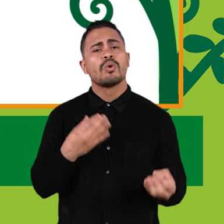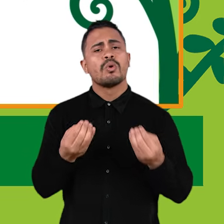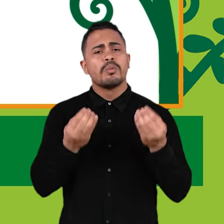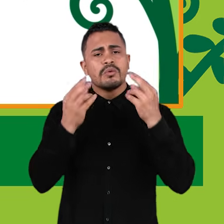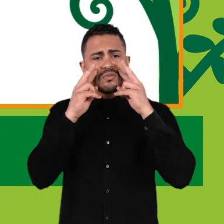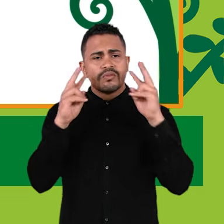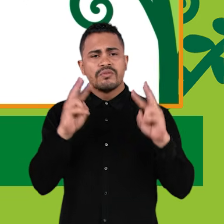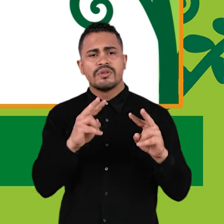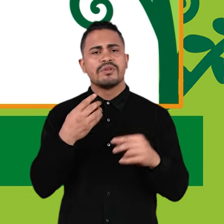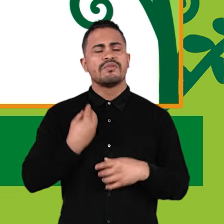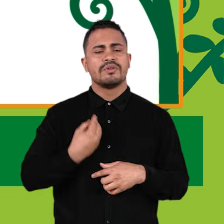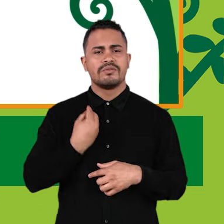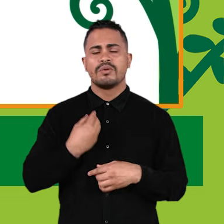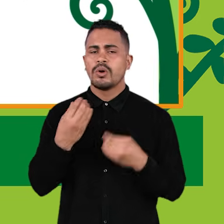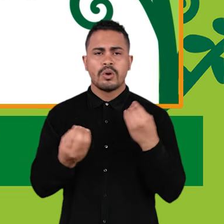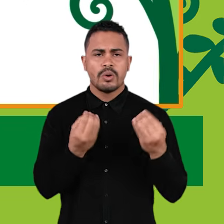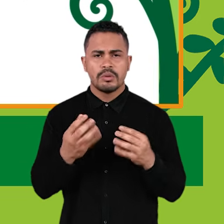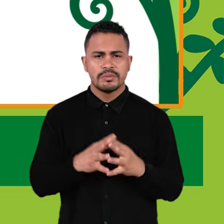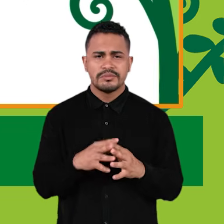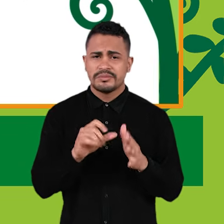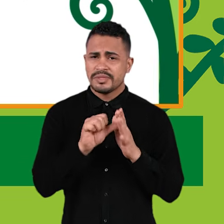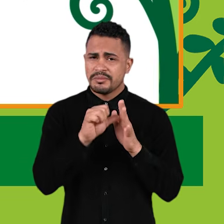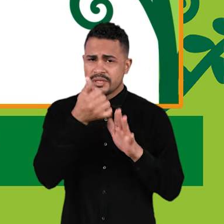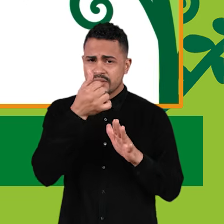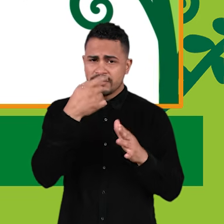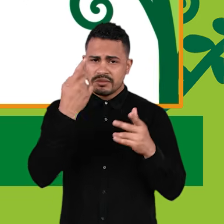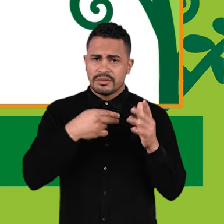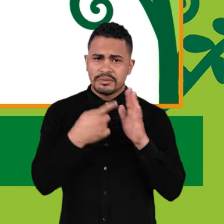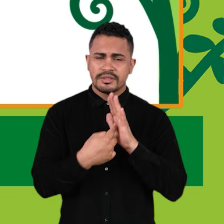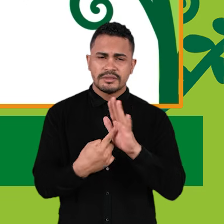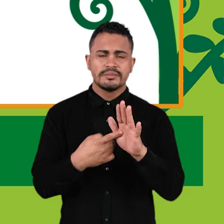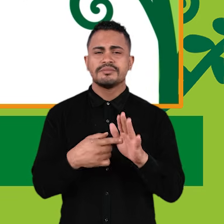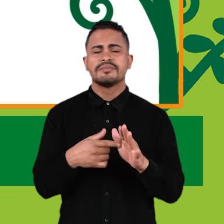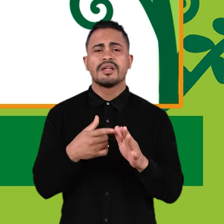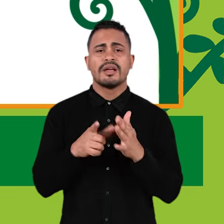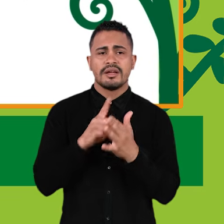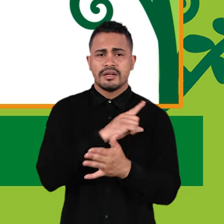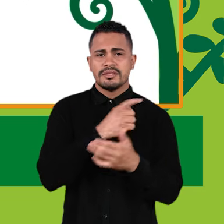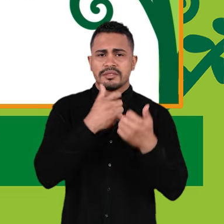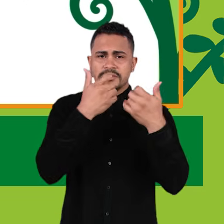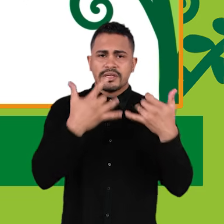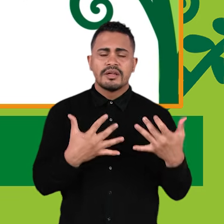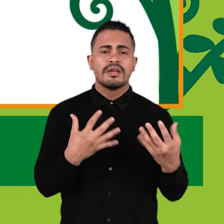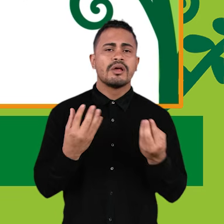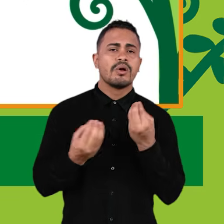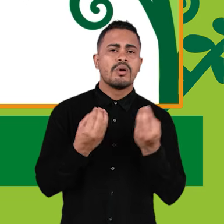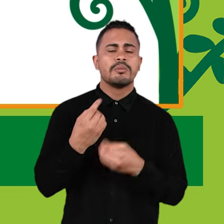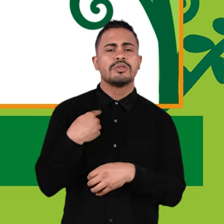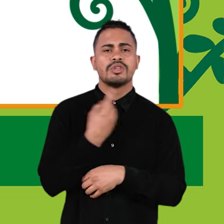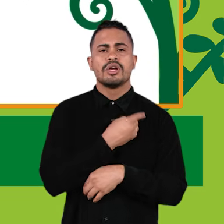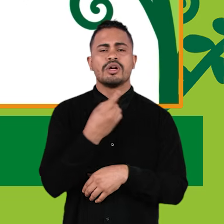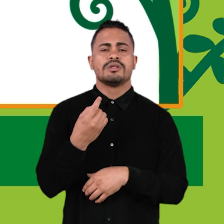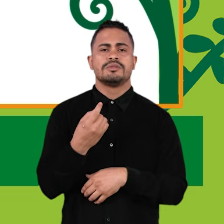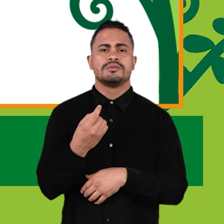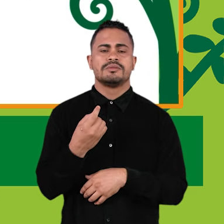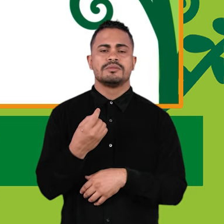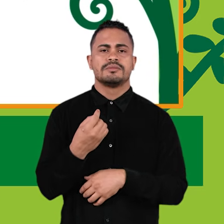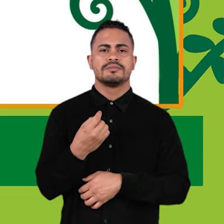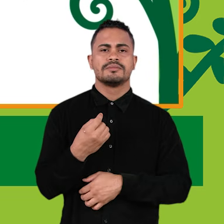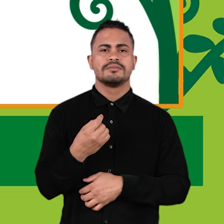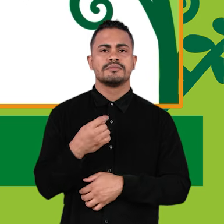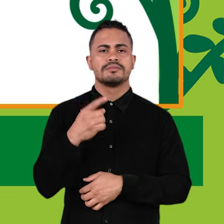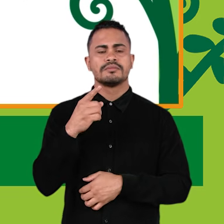coisas vivas? A primeira parte dessa apresentação, na primeira parte, eu estava mostrando para vocês como nós